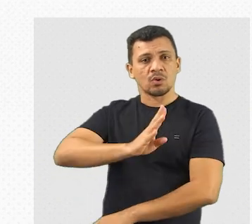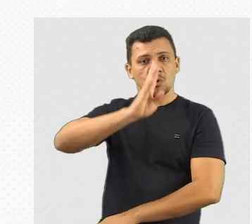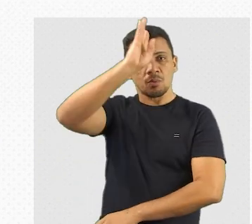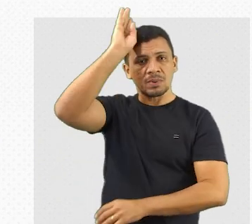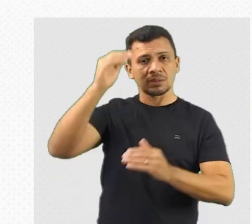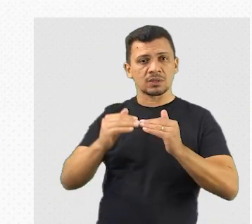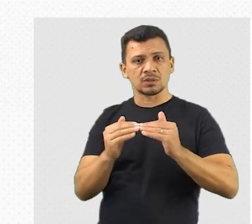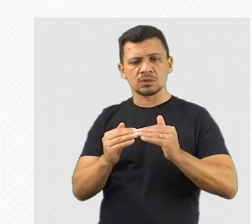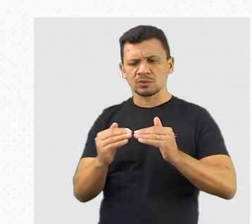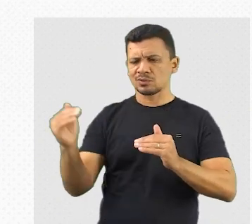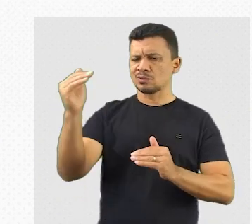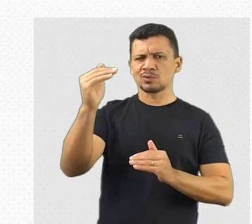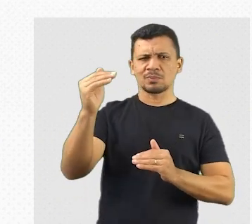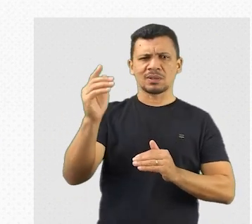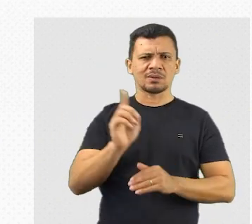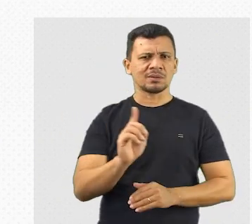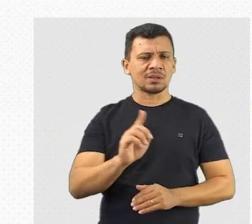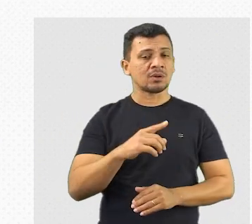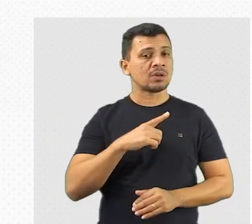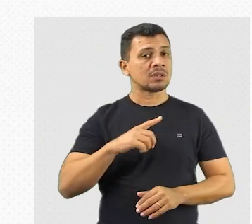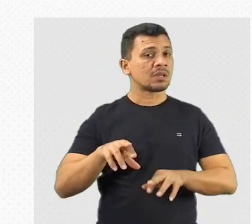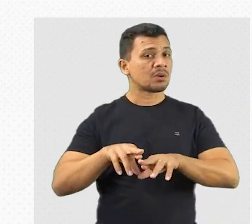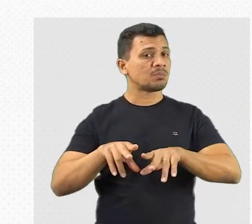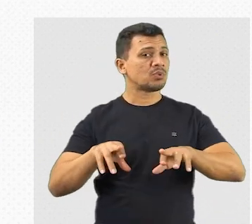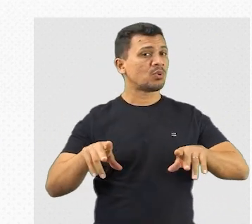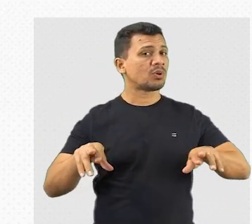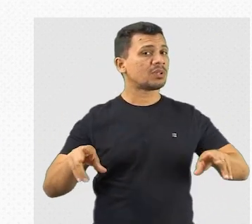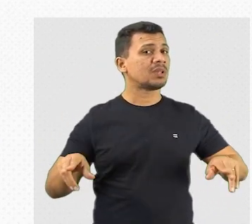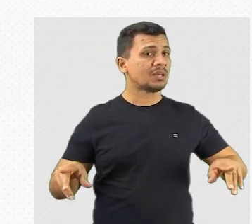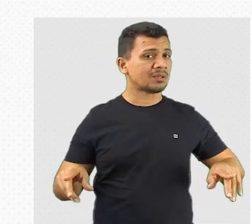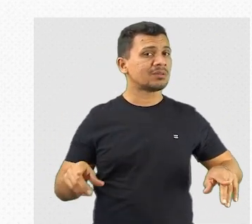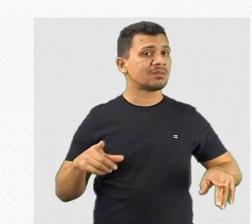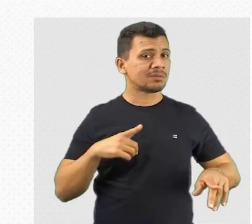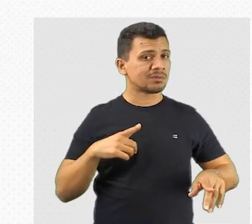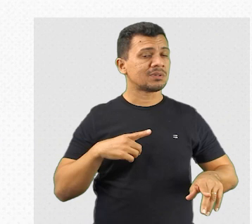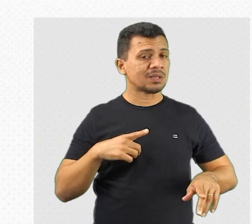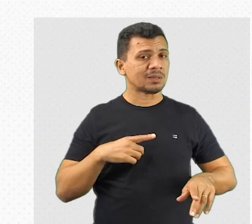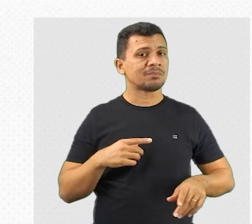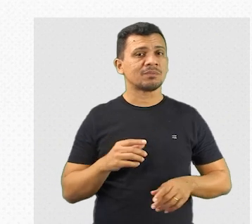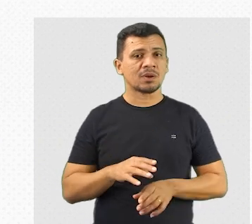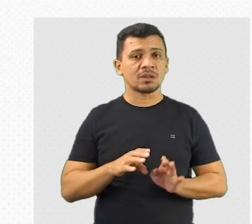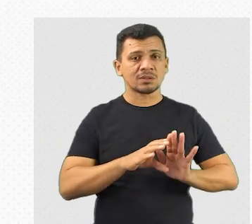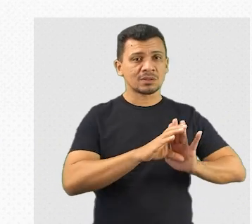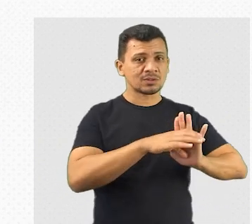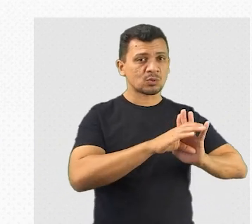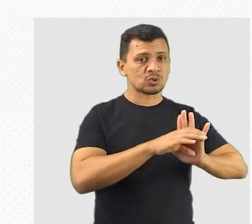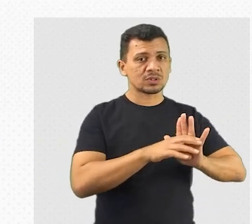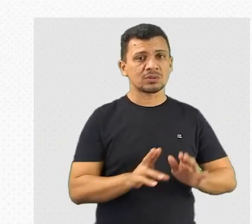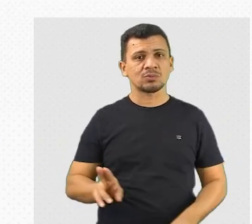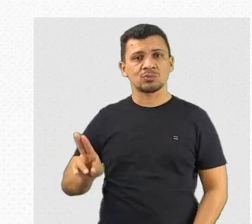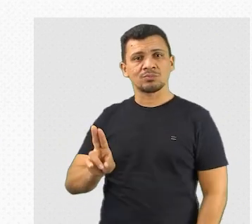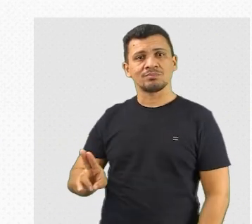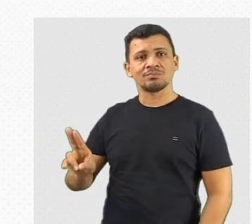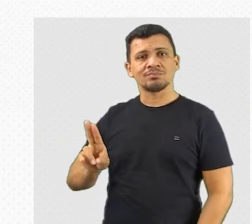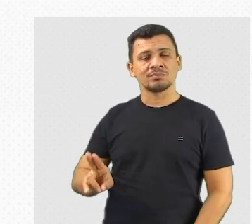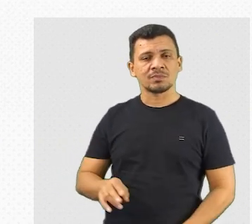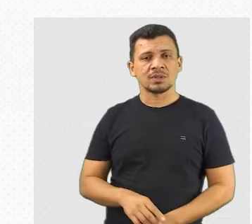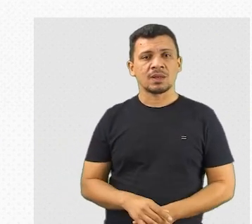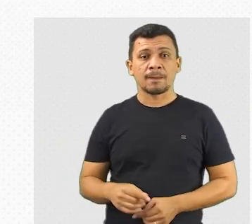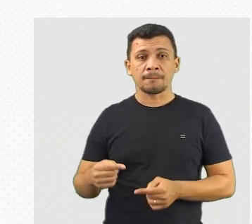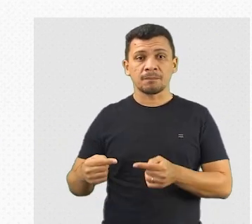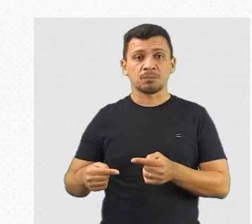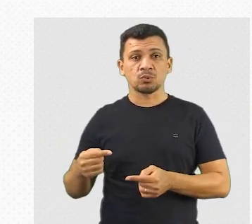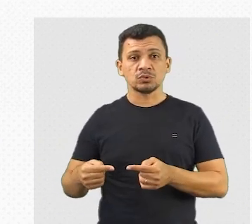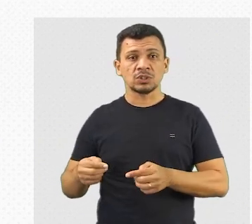supere, mas eles têm uma pluralidade, uma quantidade maior de produções a partir deste conceito, né? E a política